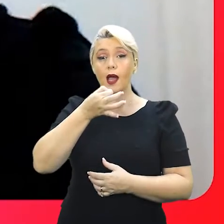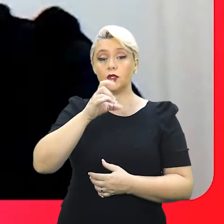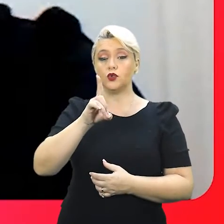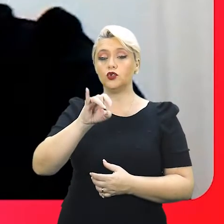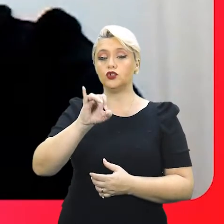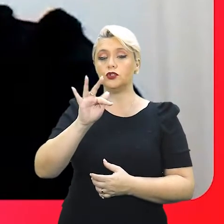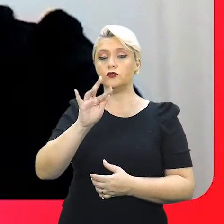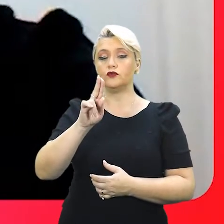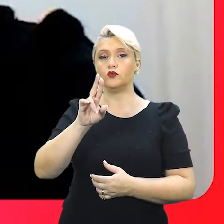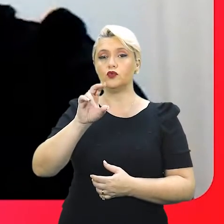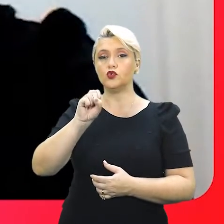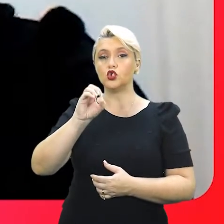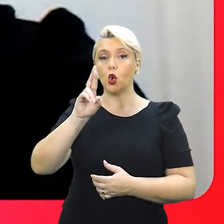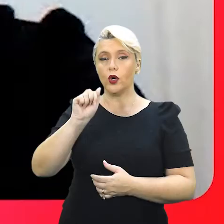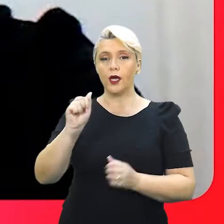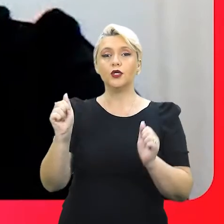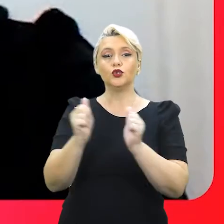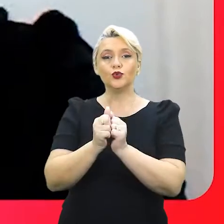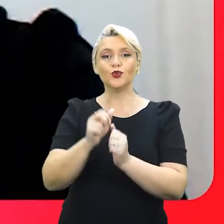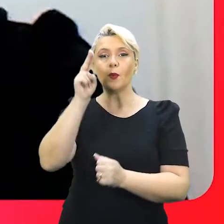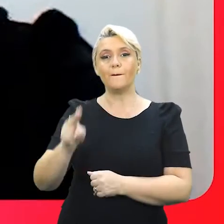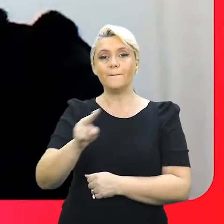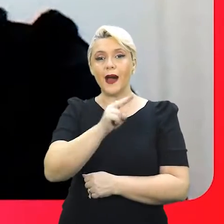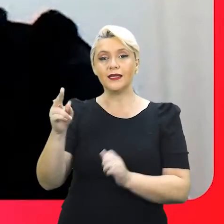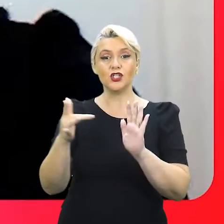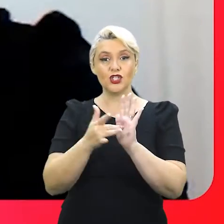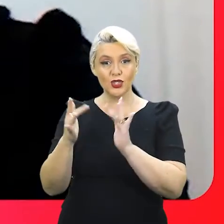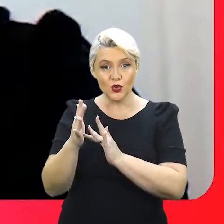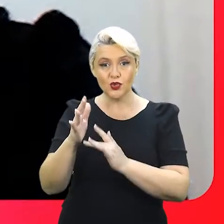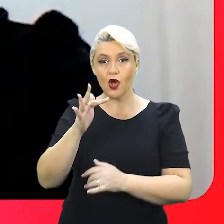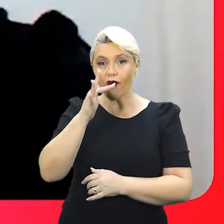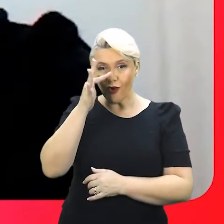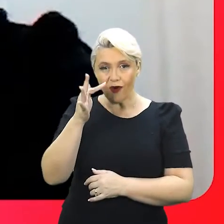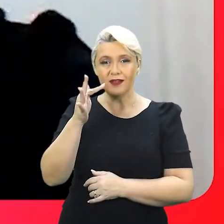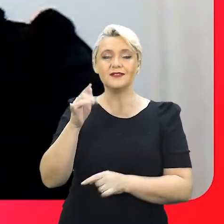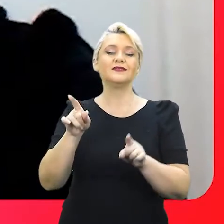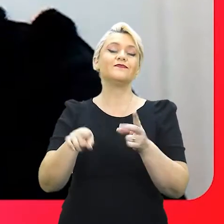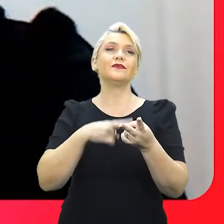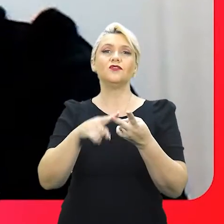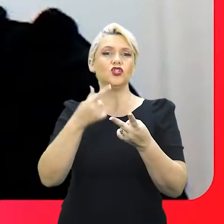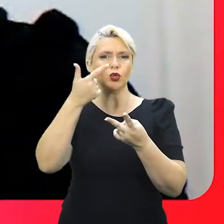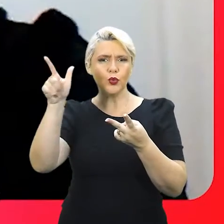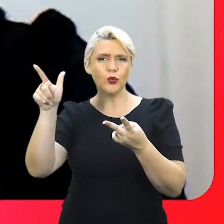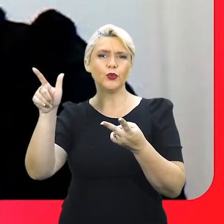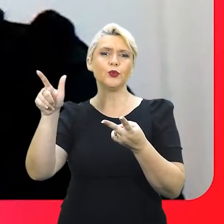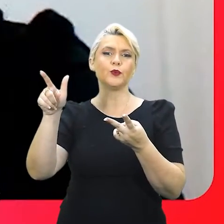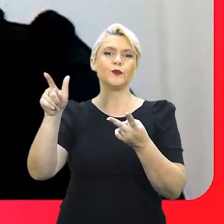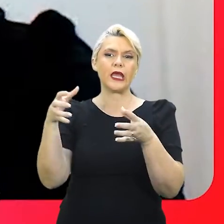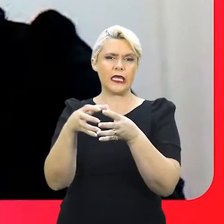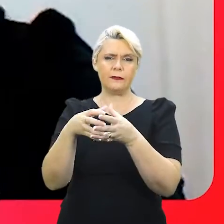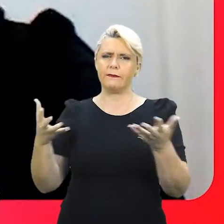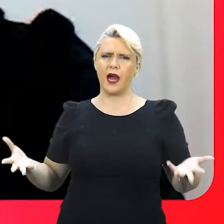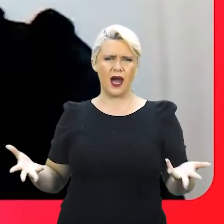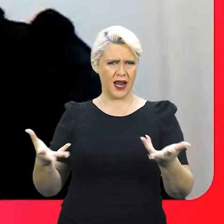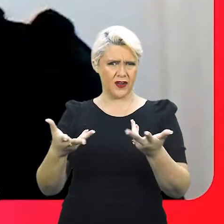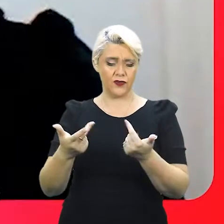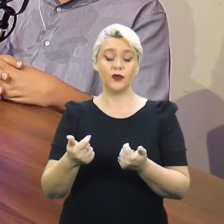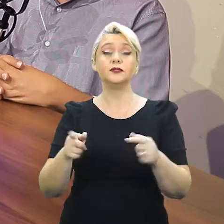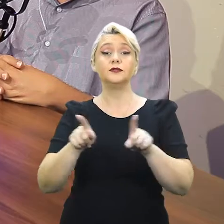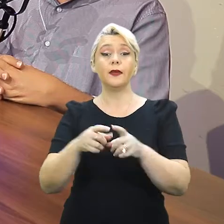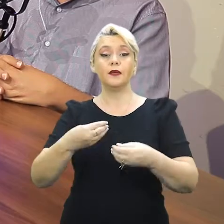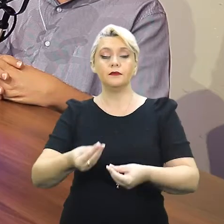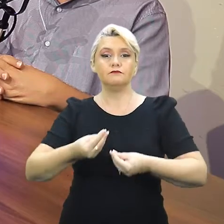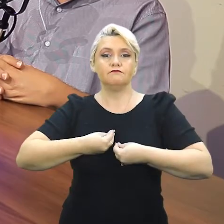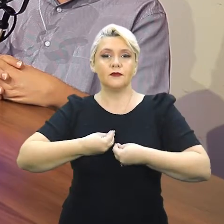Sim. Com o Padre Jesus Flores, Uhum. Gilson Almeida, e uma equipe fantástica que teve o